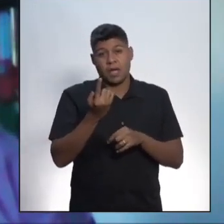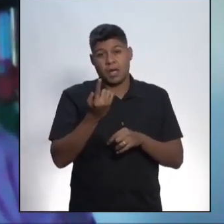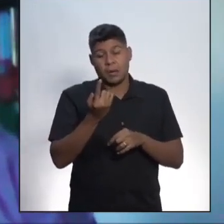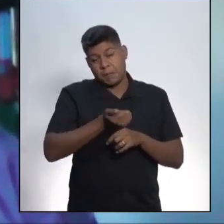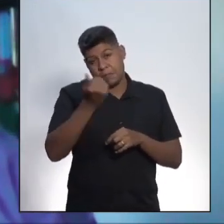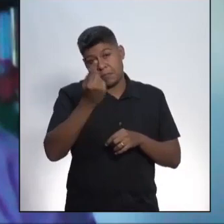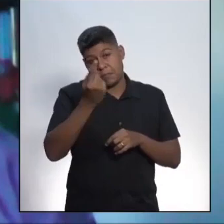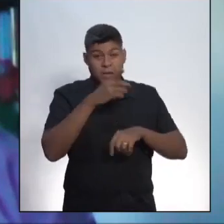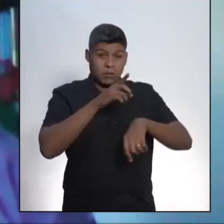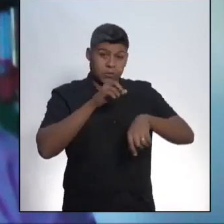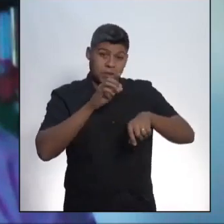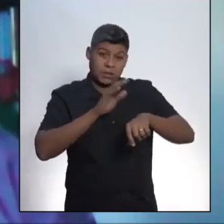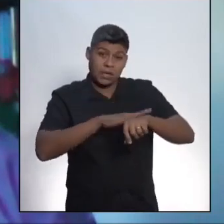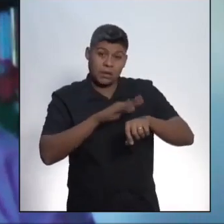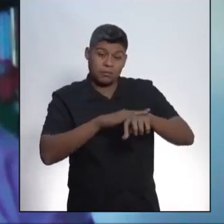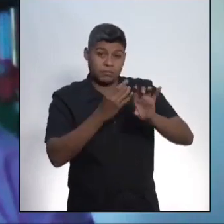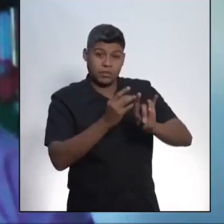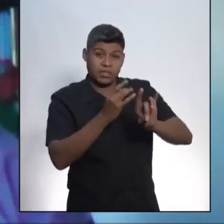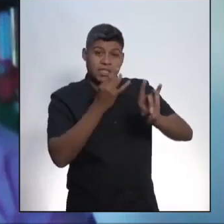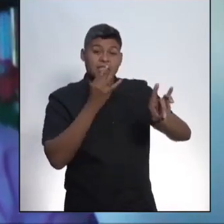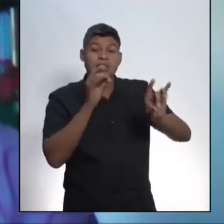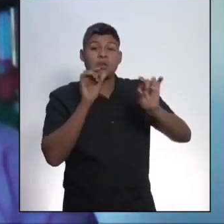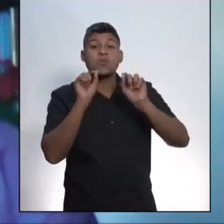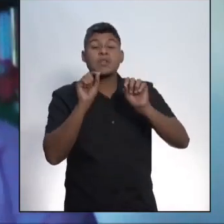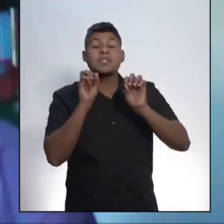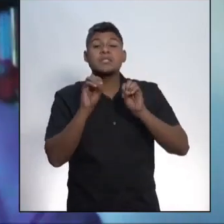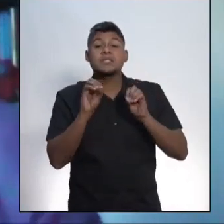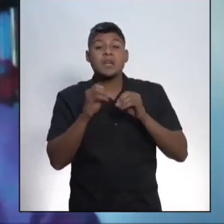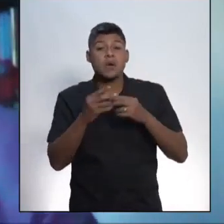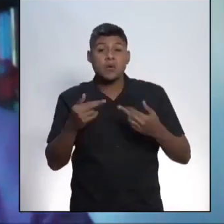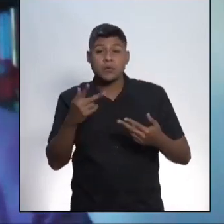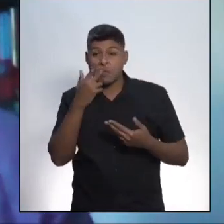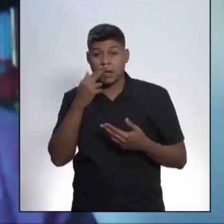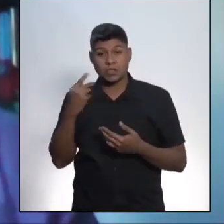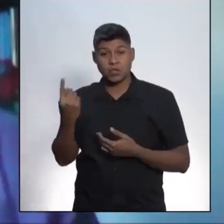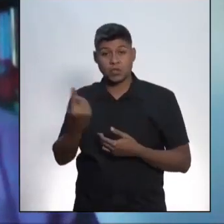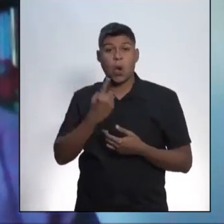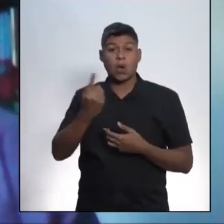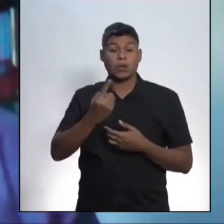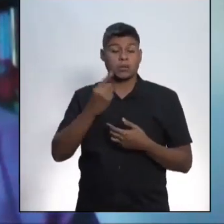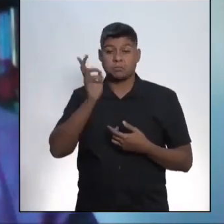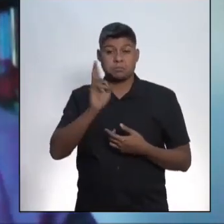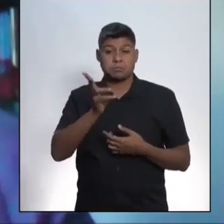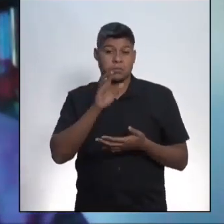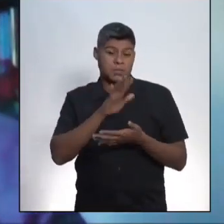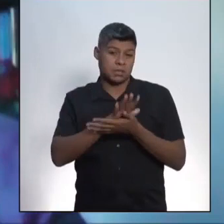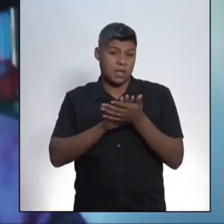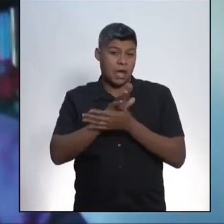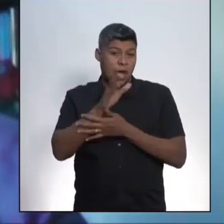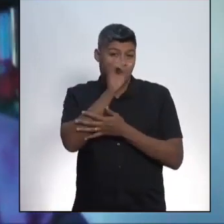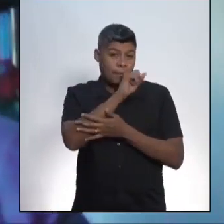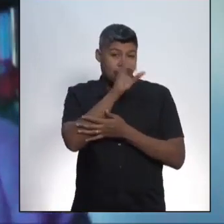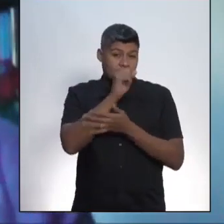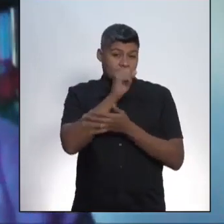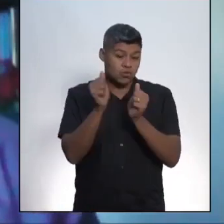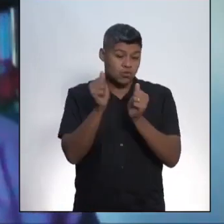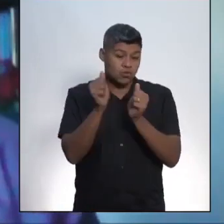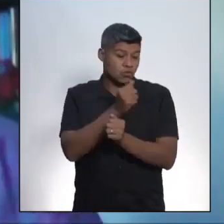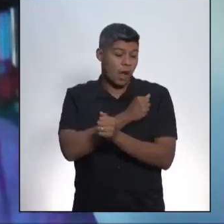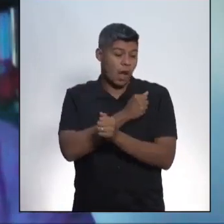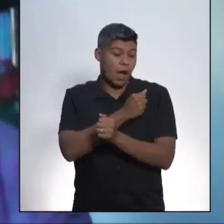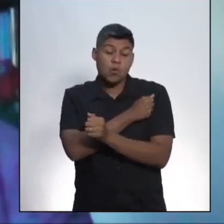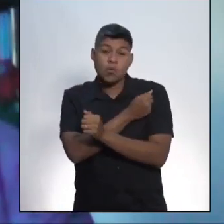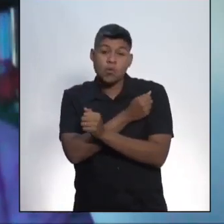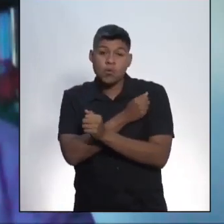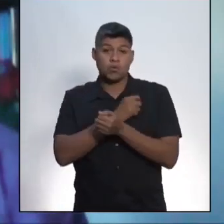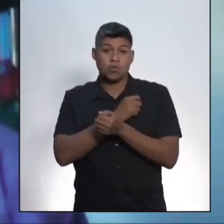nos primeiros tempos do distanciamento, foi ensinar algo que não é a nossa matéria. Então, é aprender junto com o aluno,